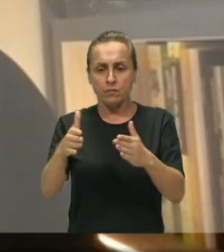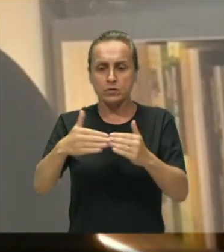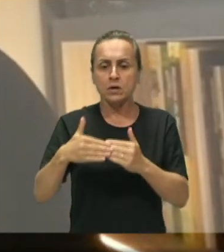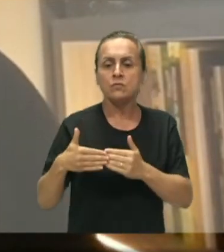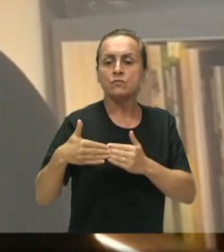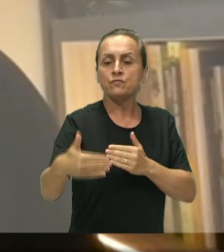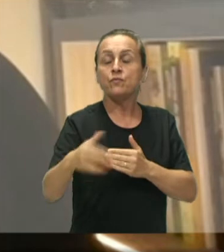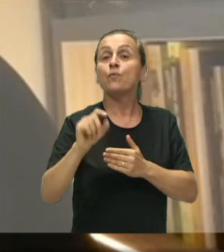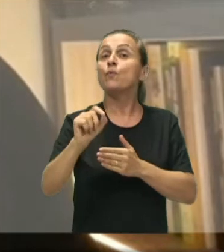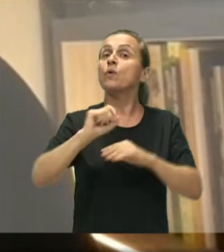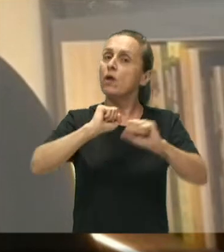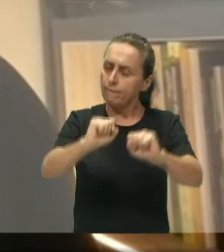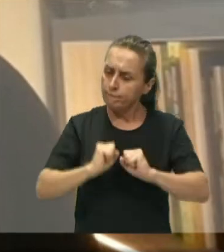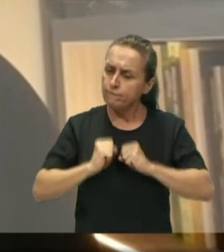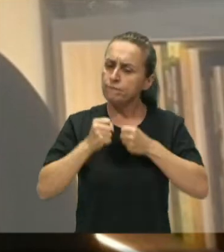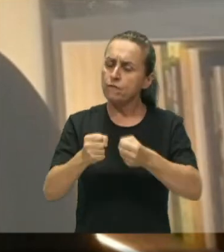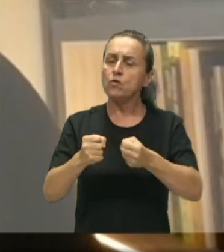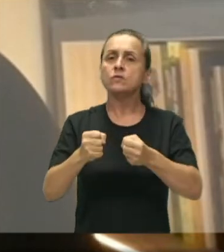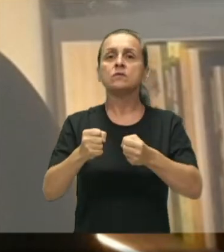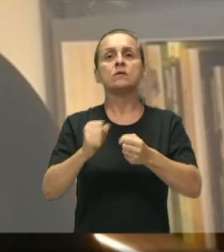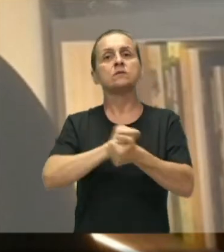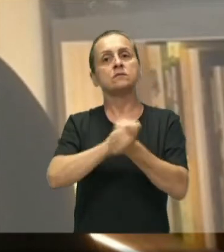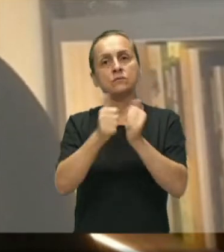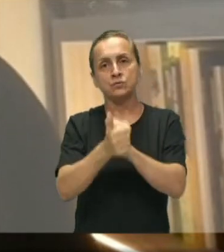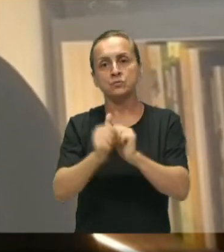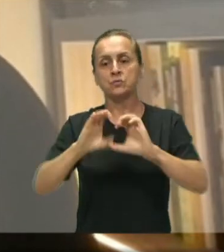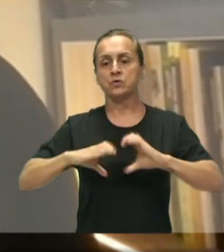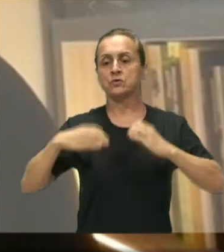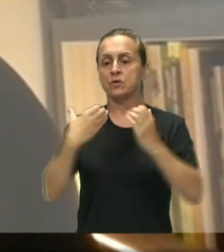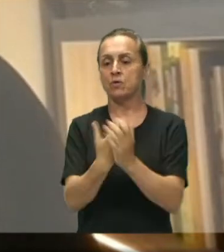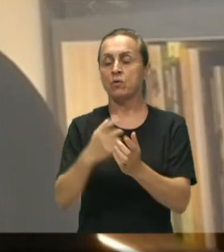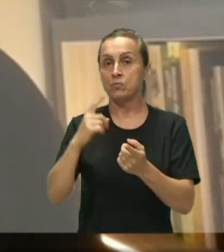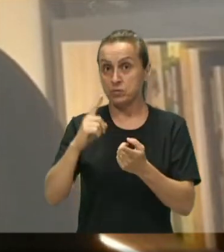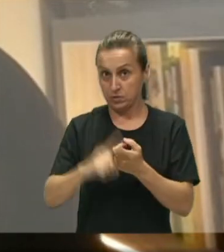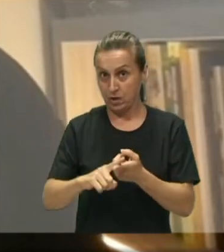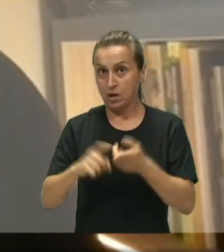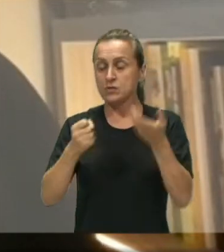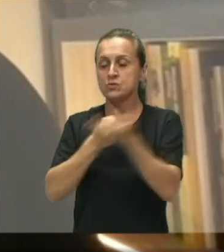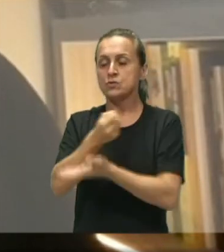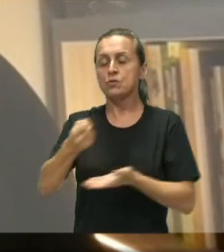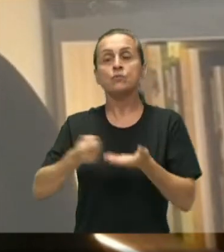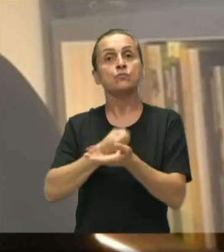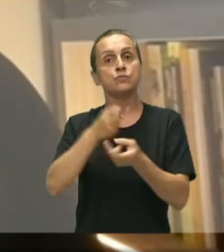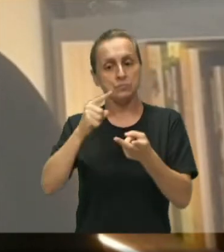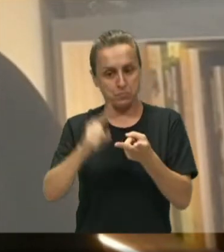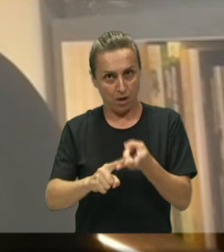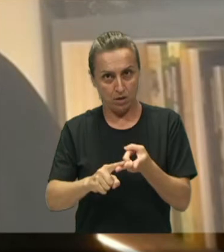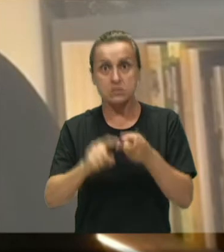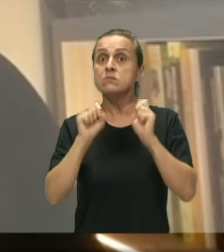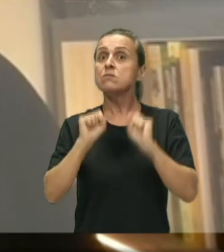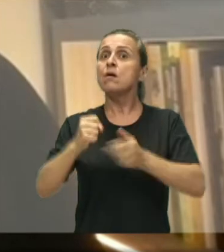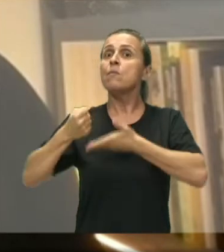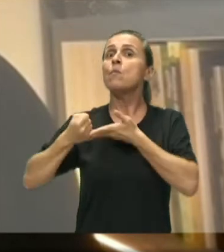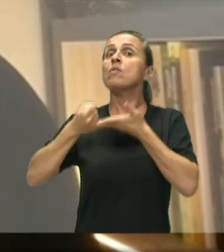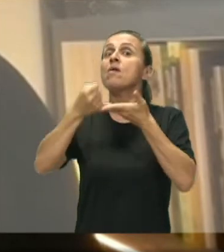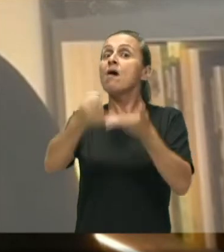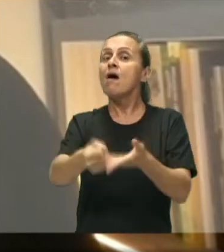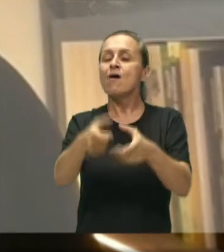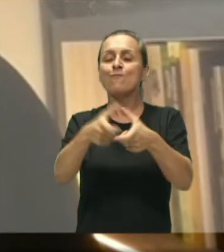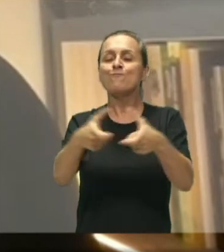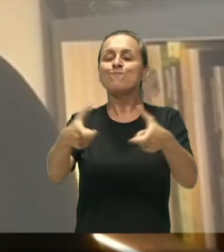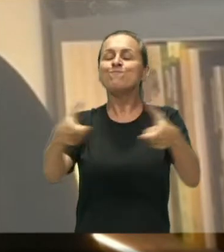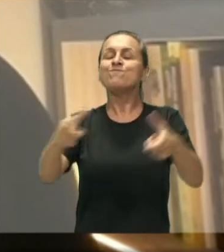período é fortalecer o esporte comunitário por Telê ser o esporte de base e puder auxiliar na ampliação